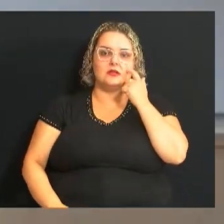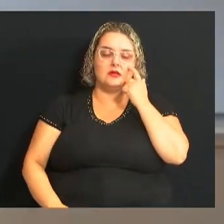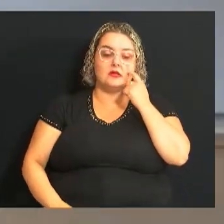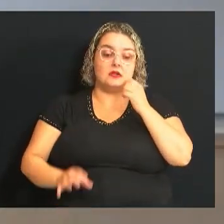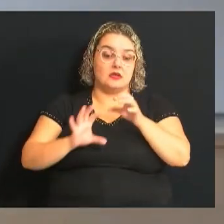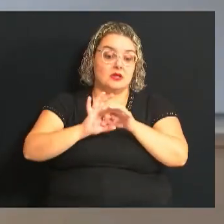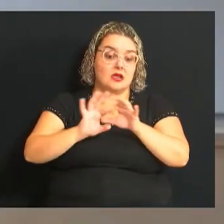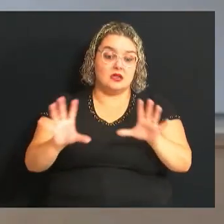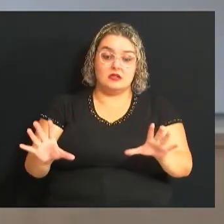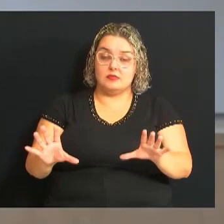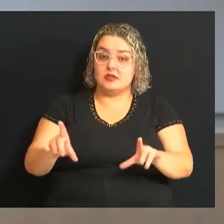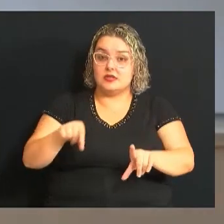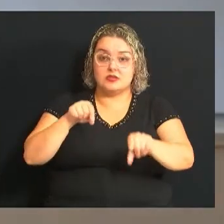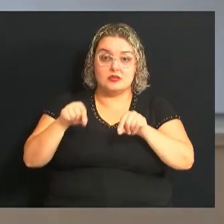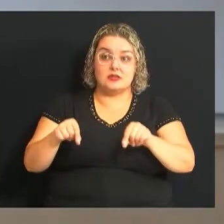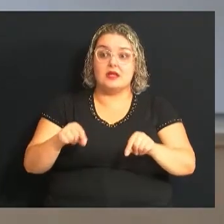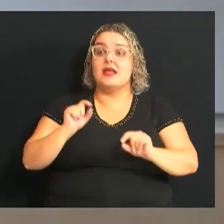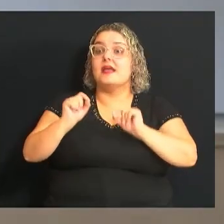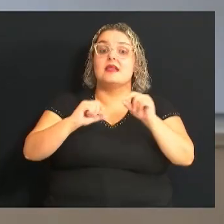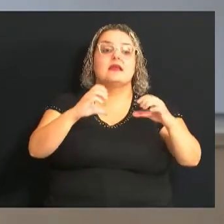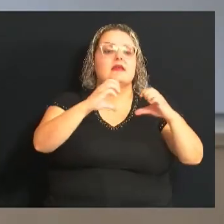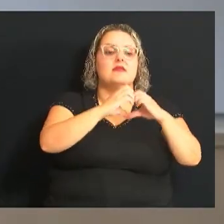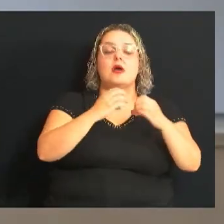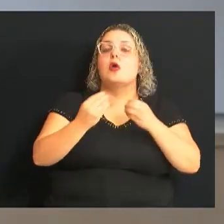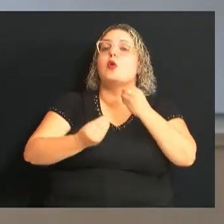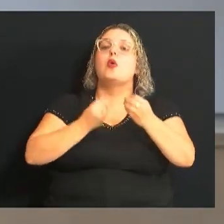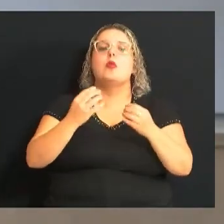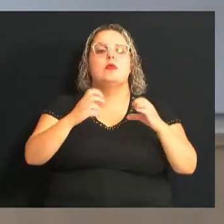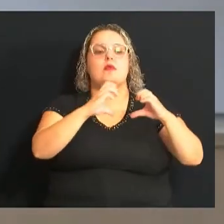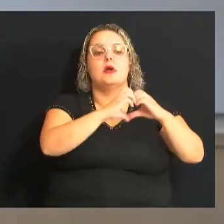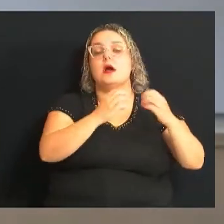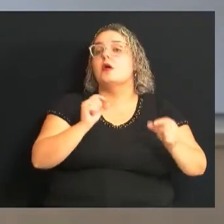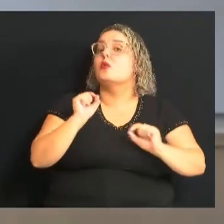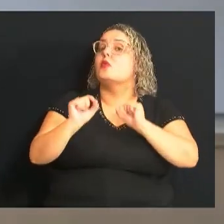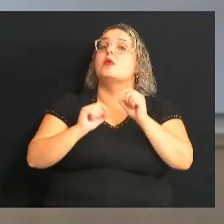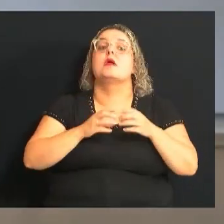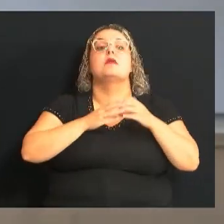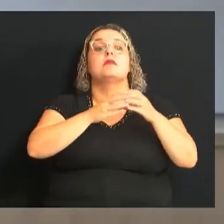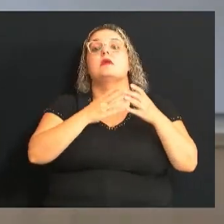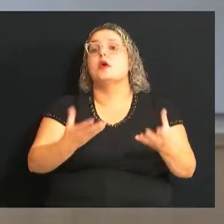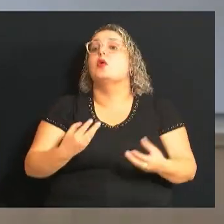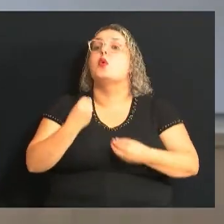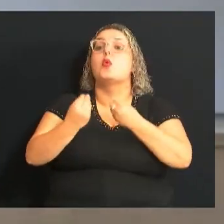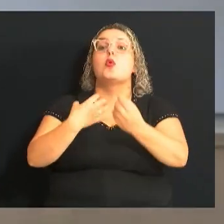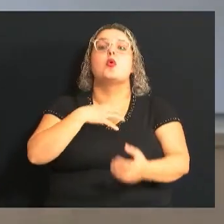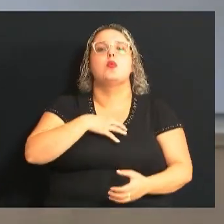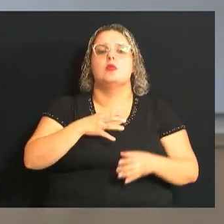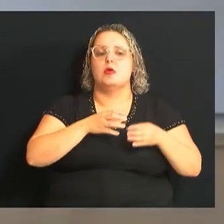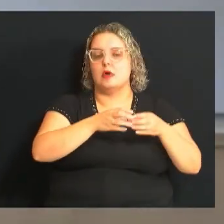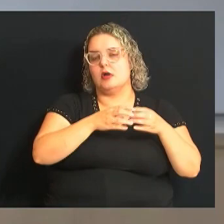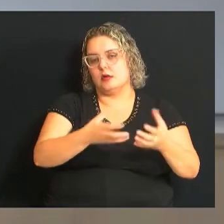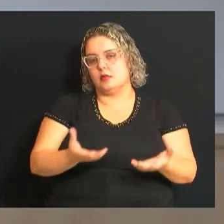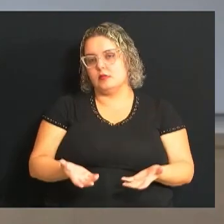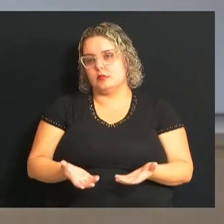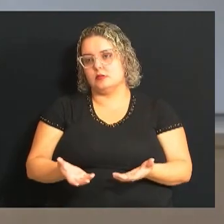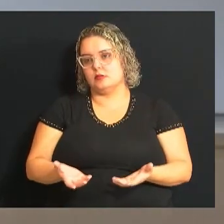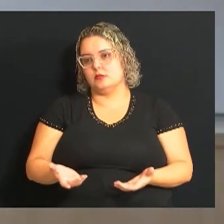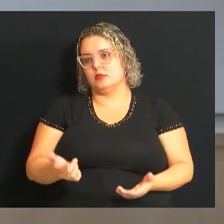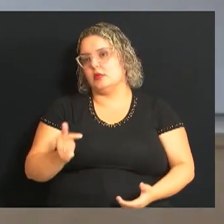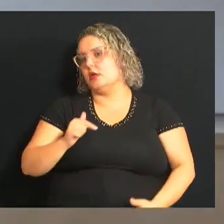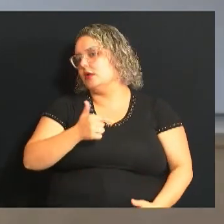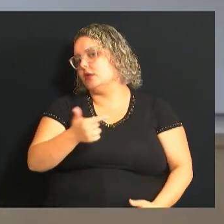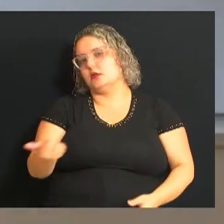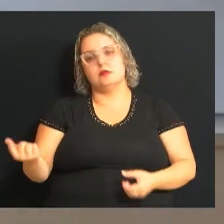ela vai amar, como ela vai amar, com quem ela vai conviver, de que maneira ela vai conviver. E isso não tem